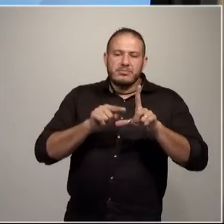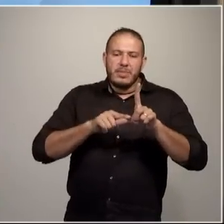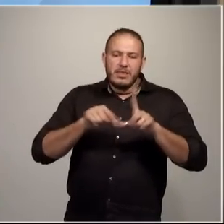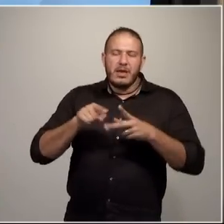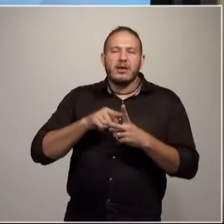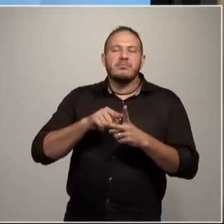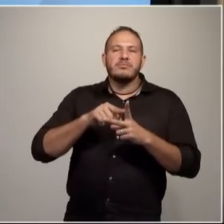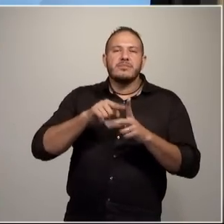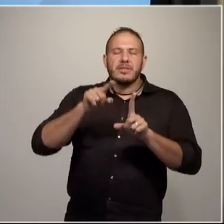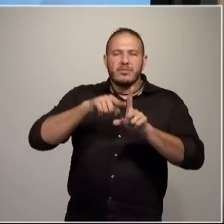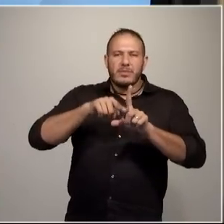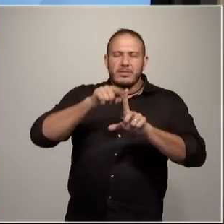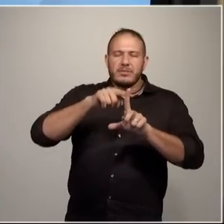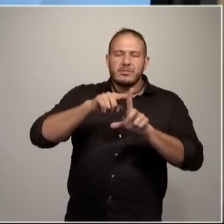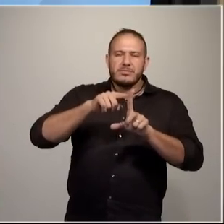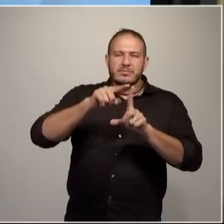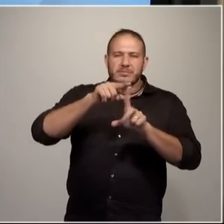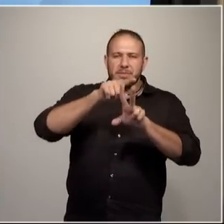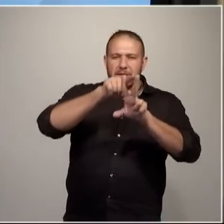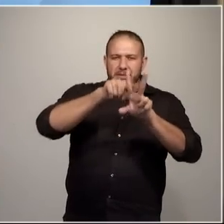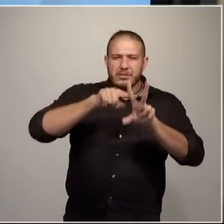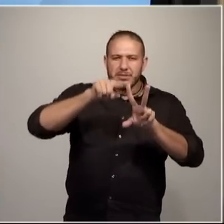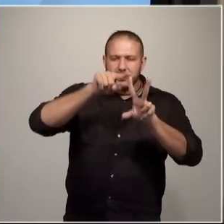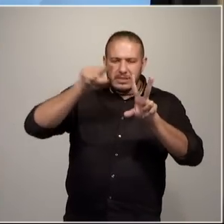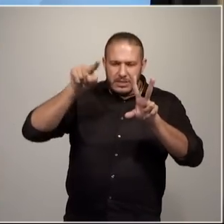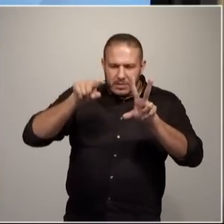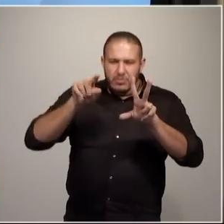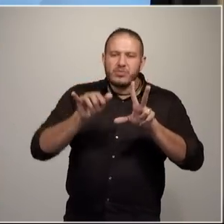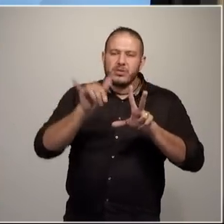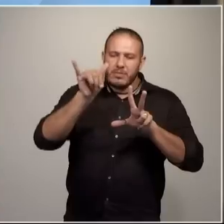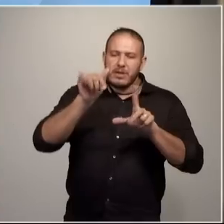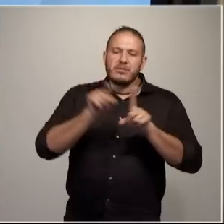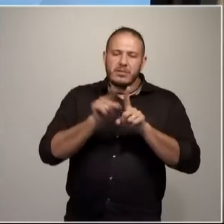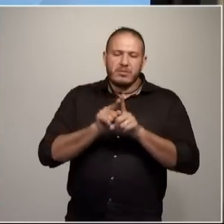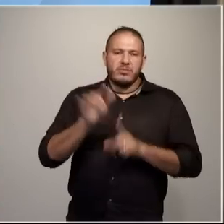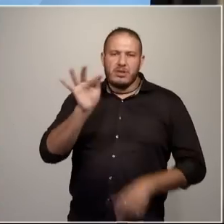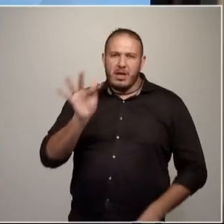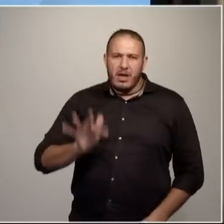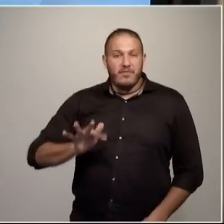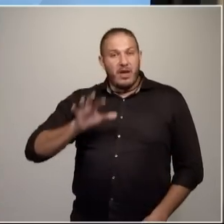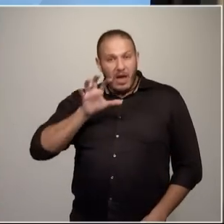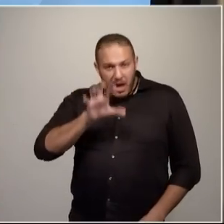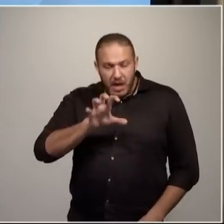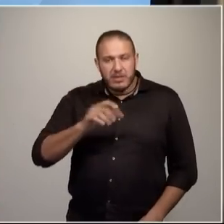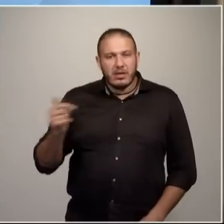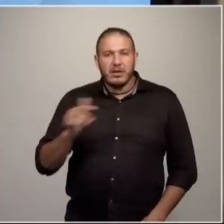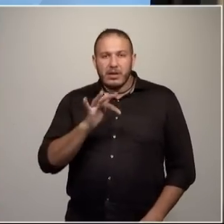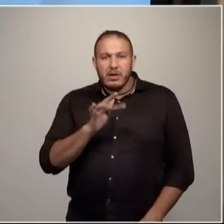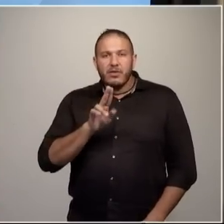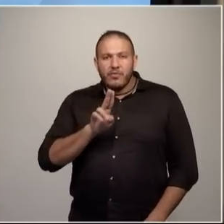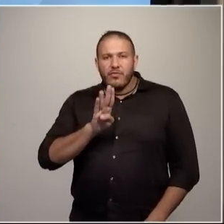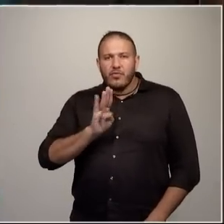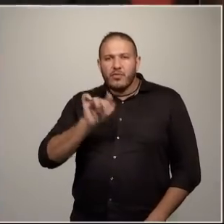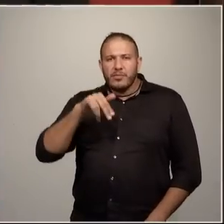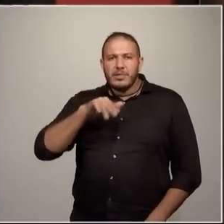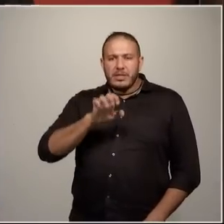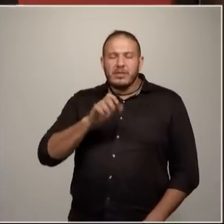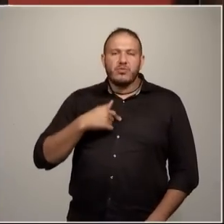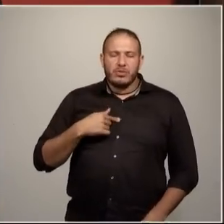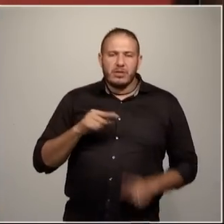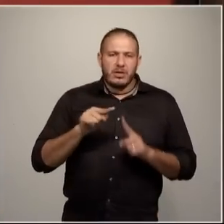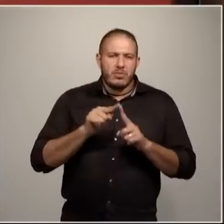que é o x em função do y, que é raiz de y, com a f aqui. Esse é o Fubini quando eu tenho